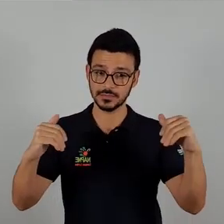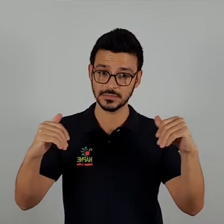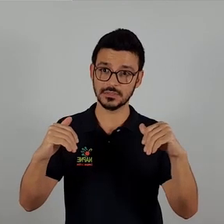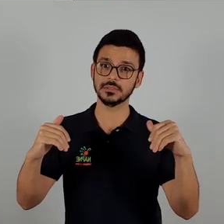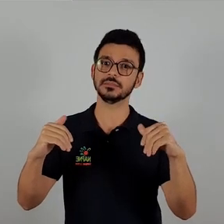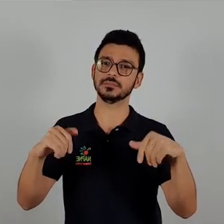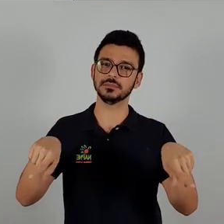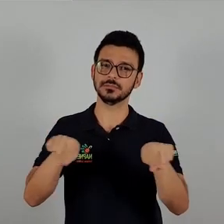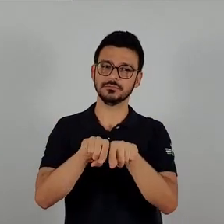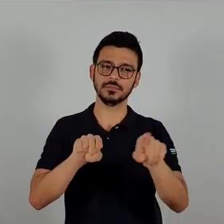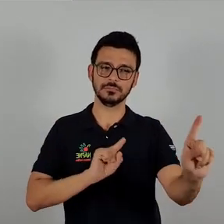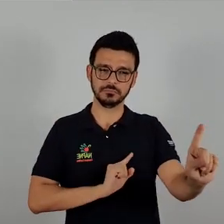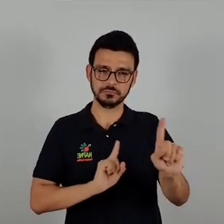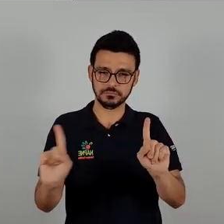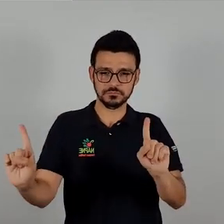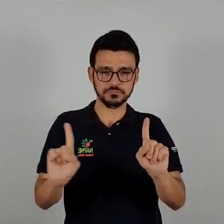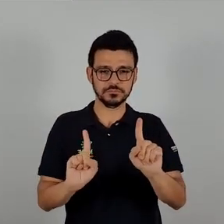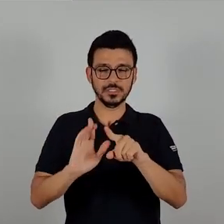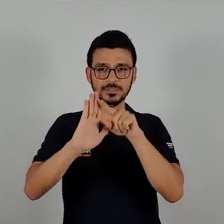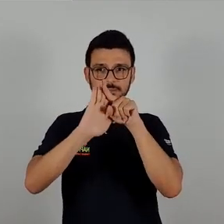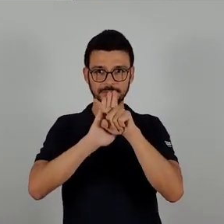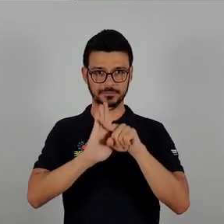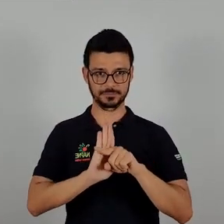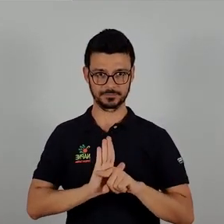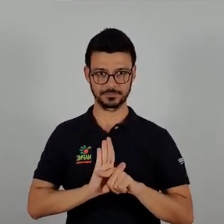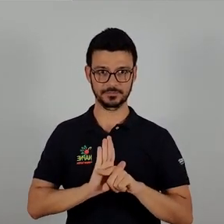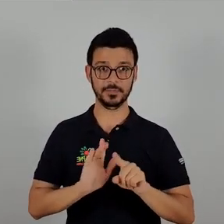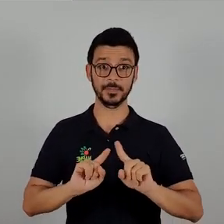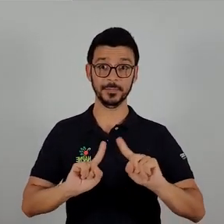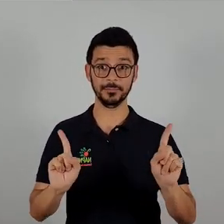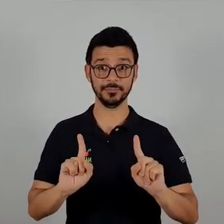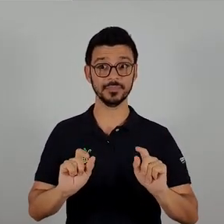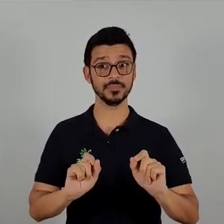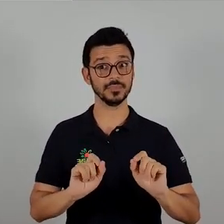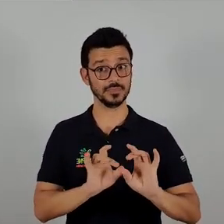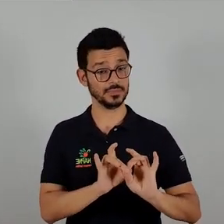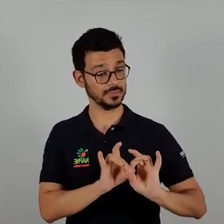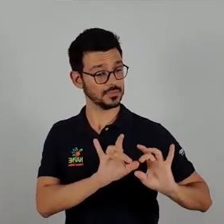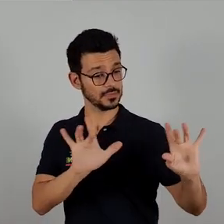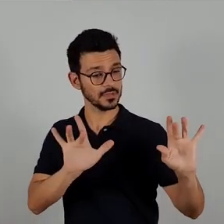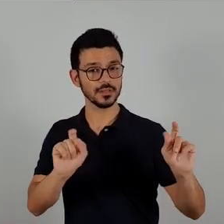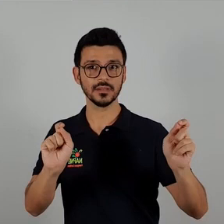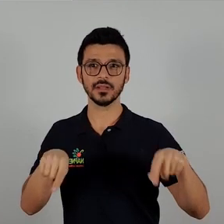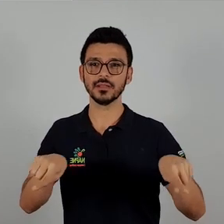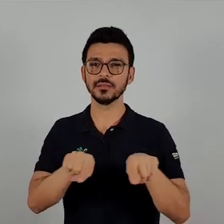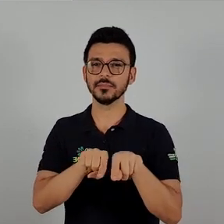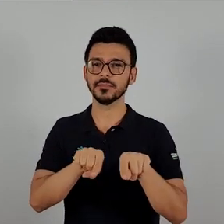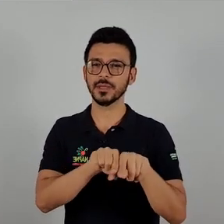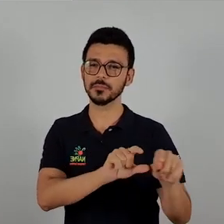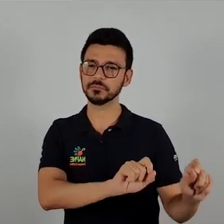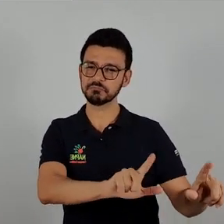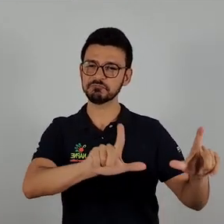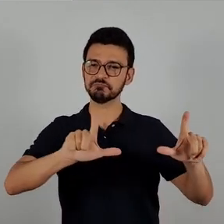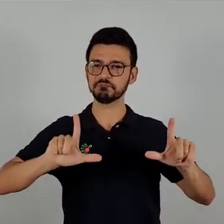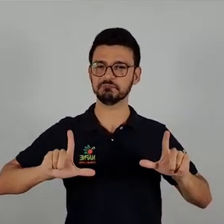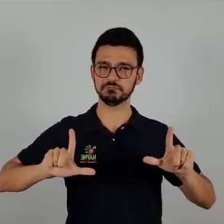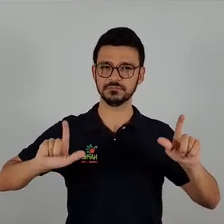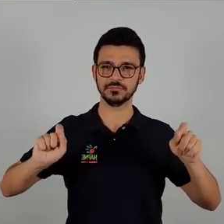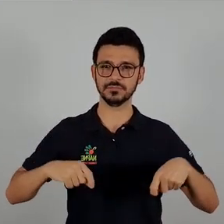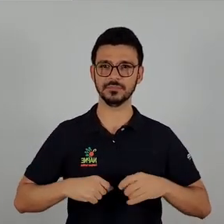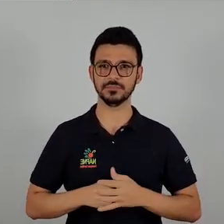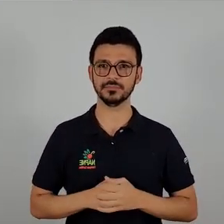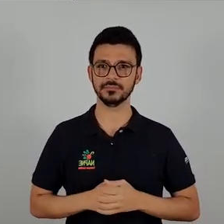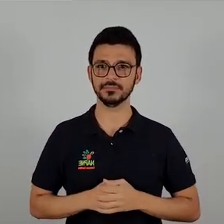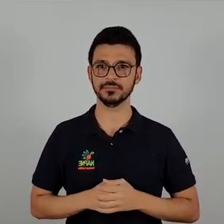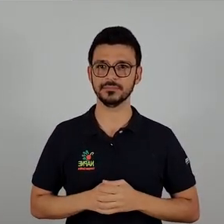evidentemente, né, mas, de qualquer maneira, as habilitações nos fazem ter também esses títulos que vocês veem aí, né, Conselho